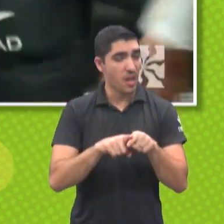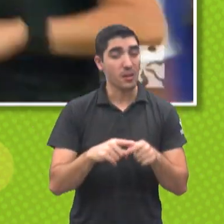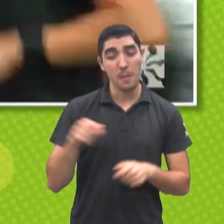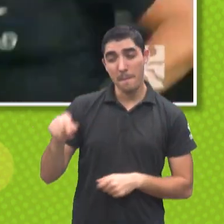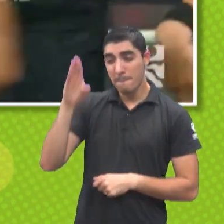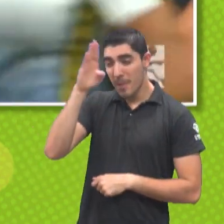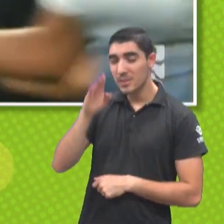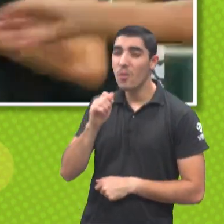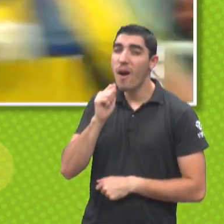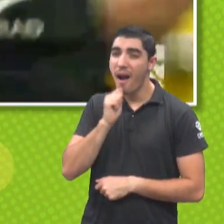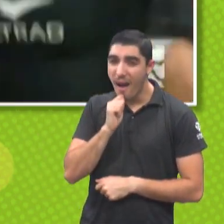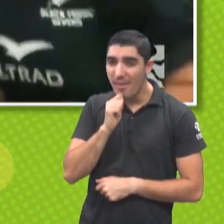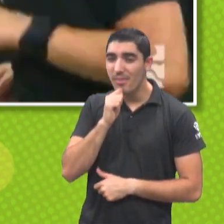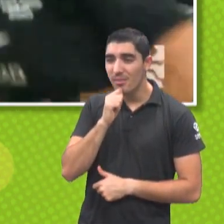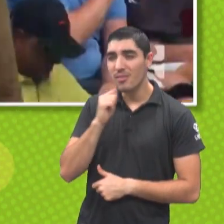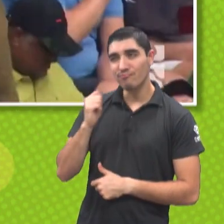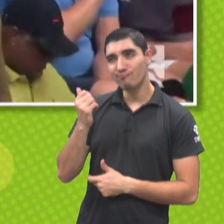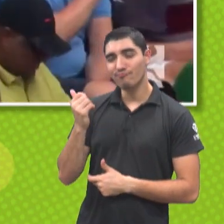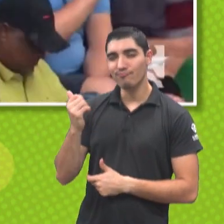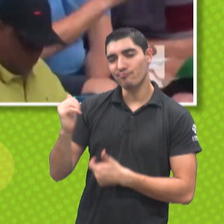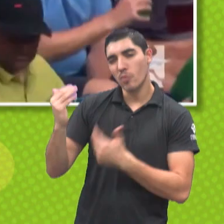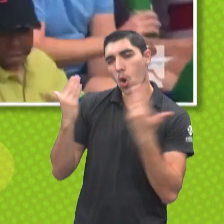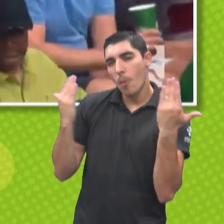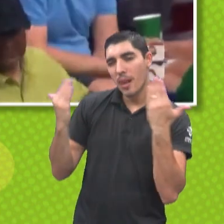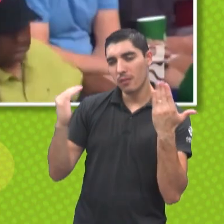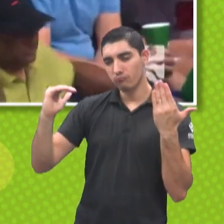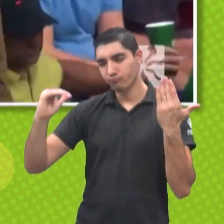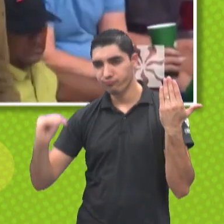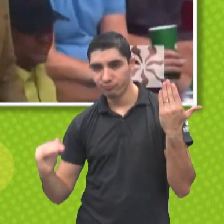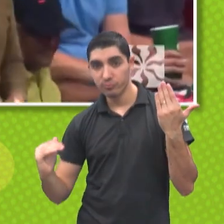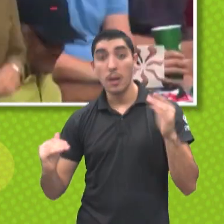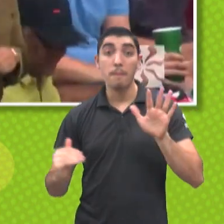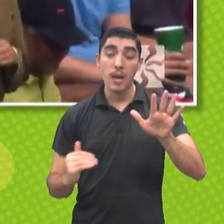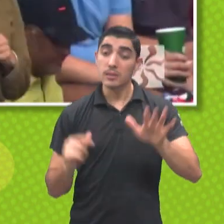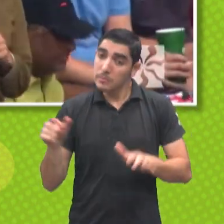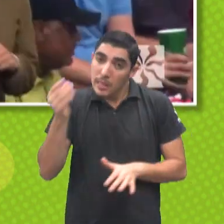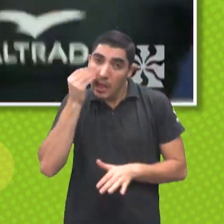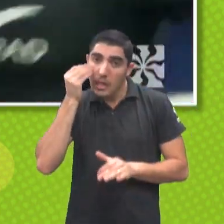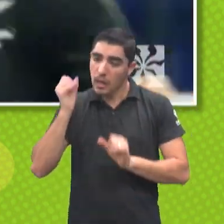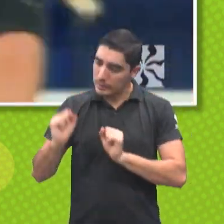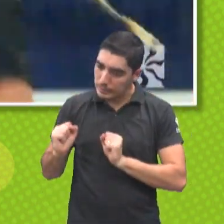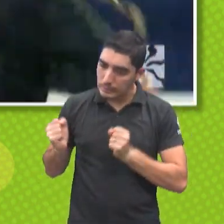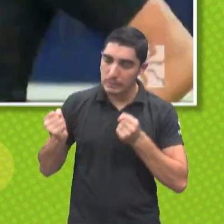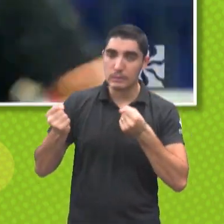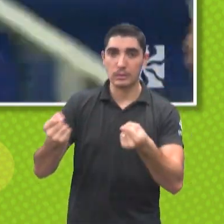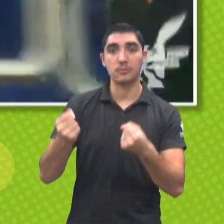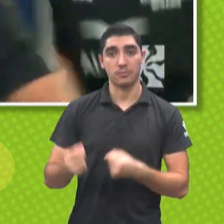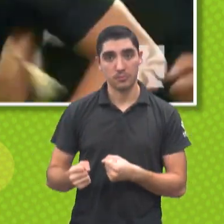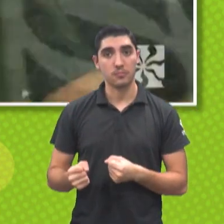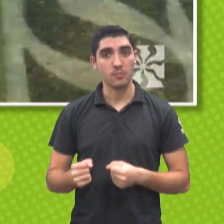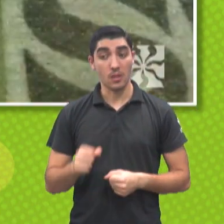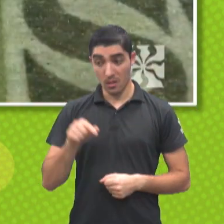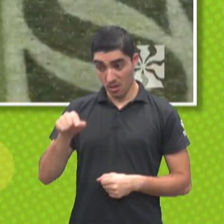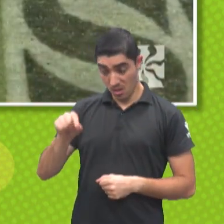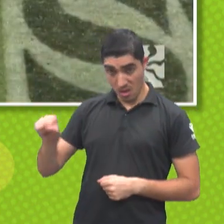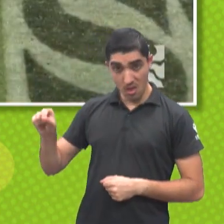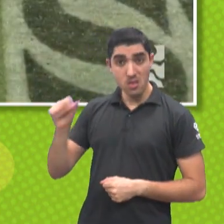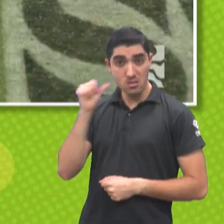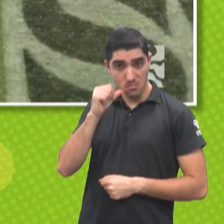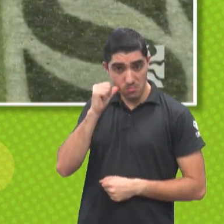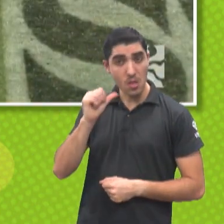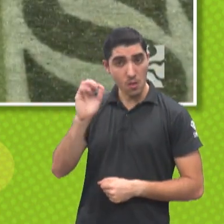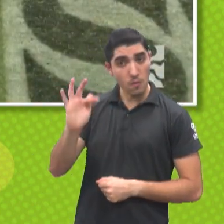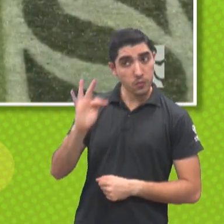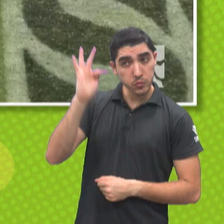abaixo. Mas, assim, tem que jogar, essas meninas aí, mais pra frente, outras meninas que vão